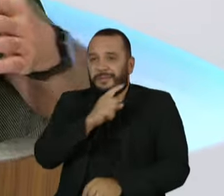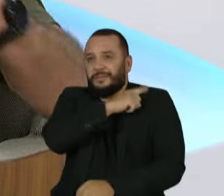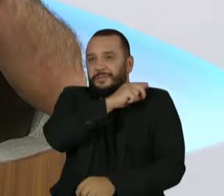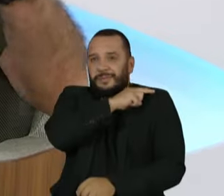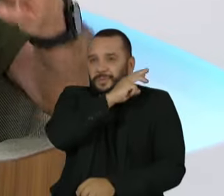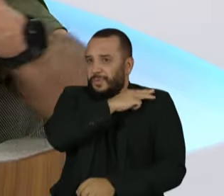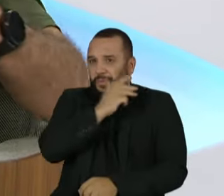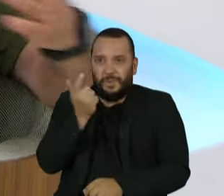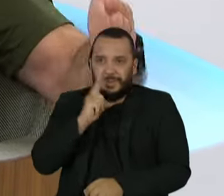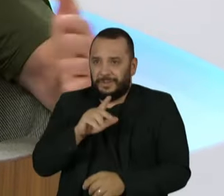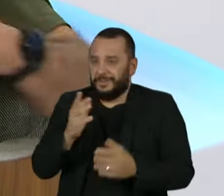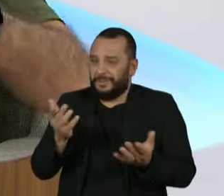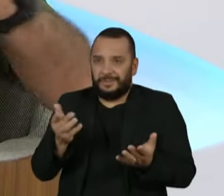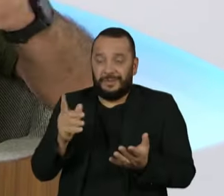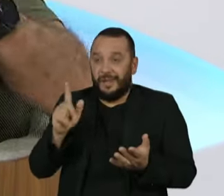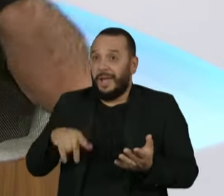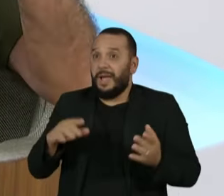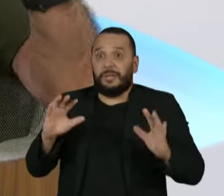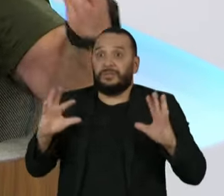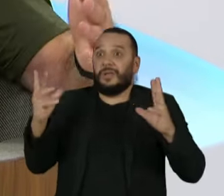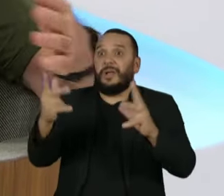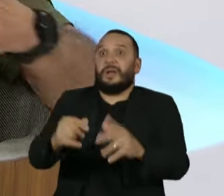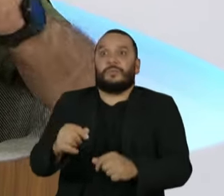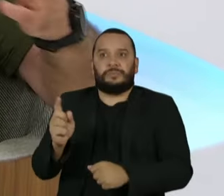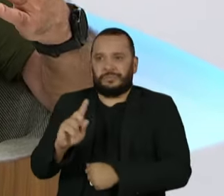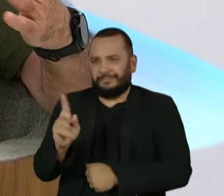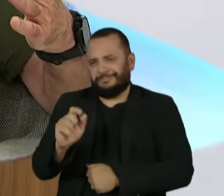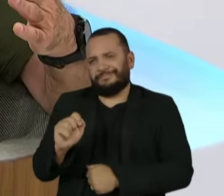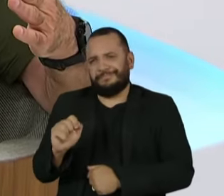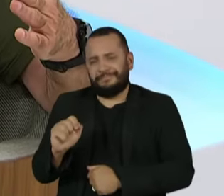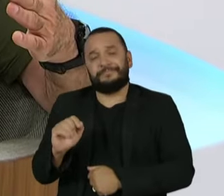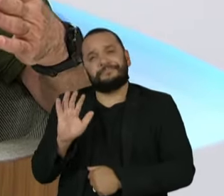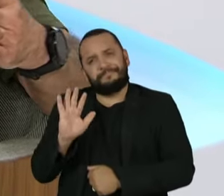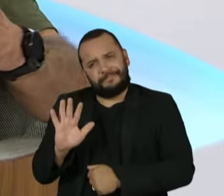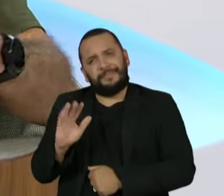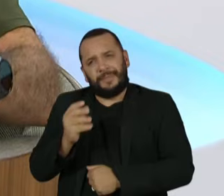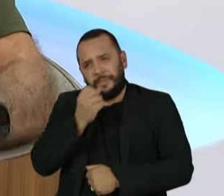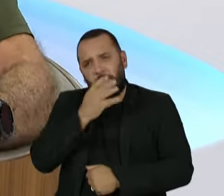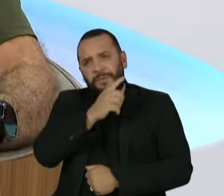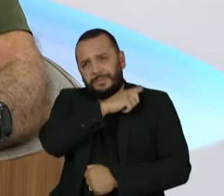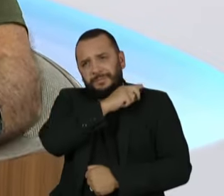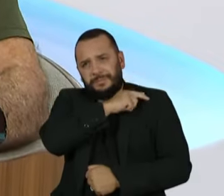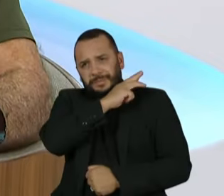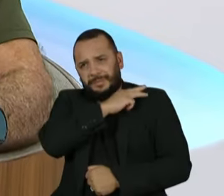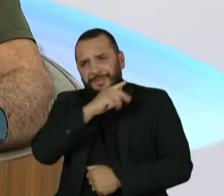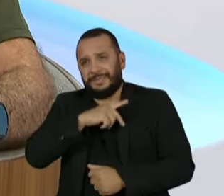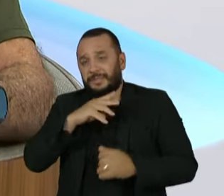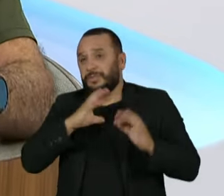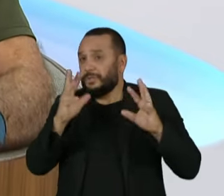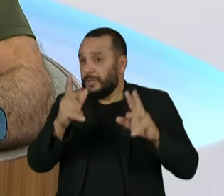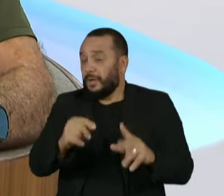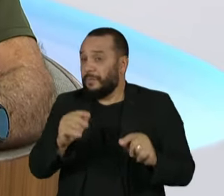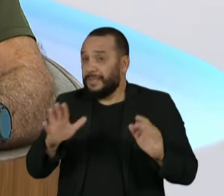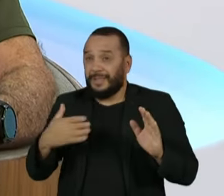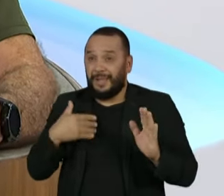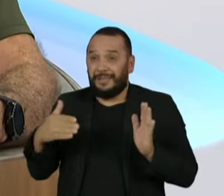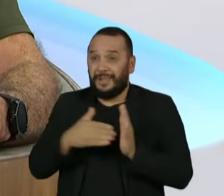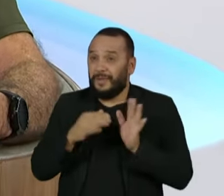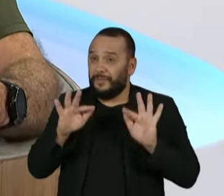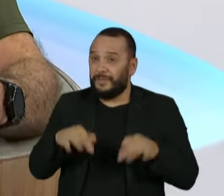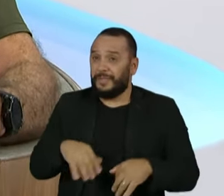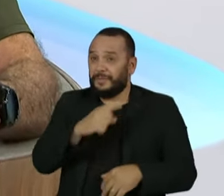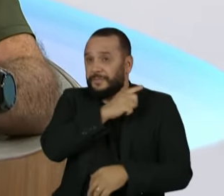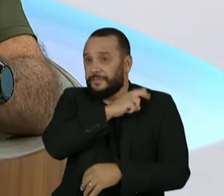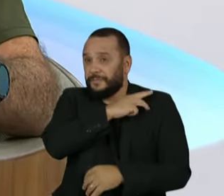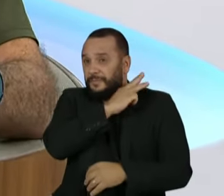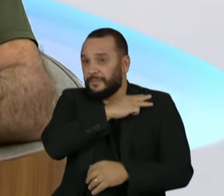nem o ensino médio em si já é universal mas pelo menos tem uma certa universalidade ali até o ensino médio até o fim do ensino